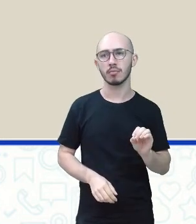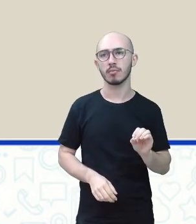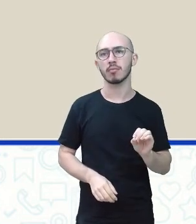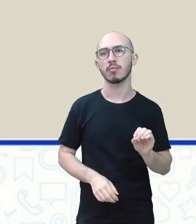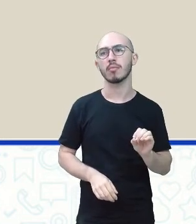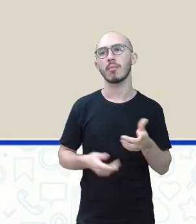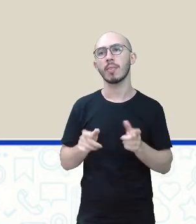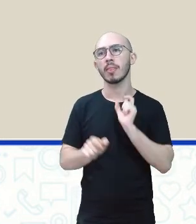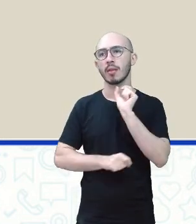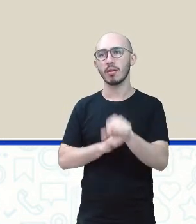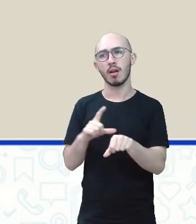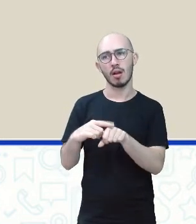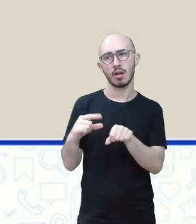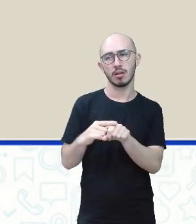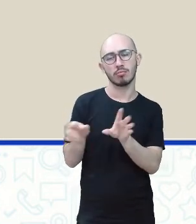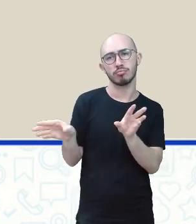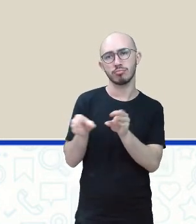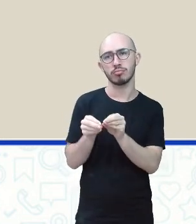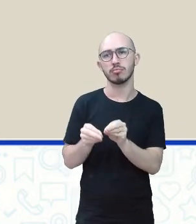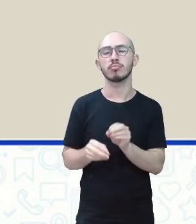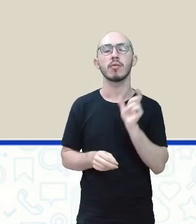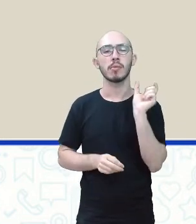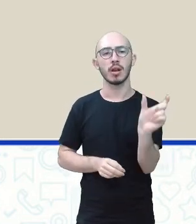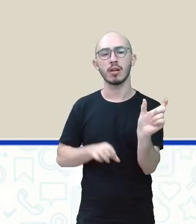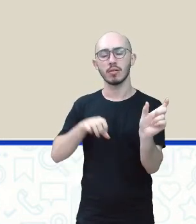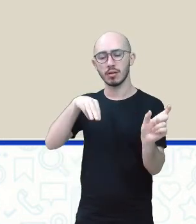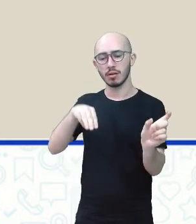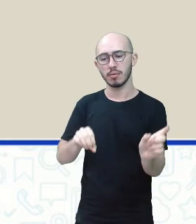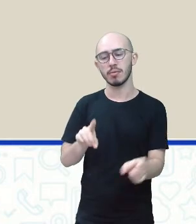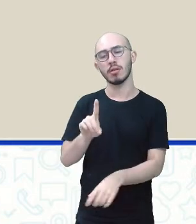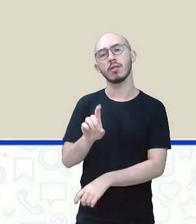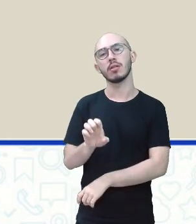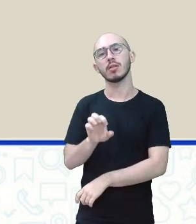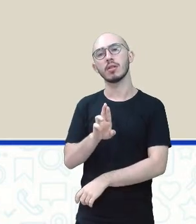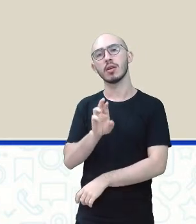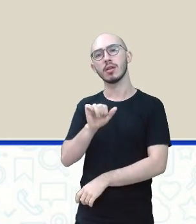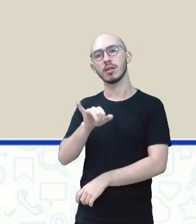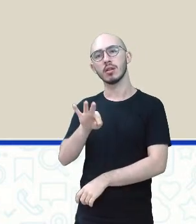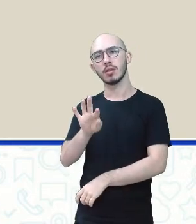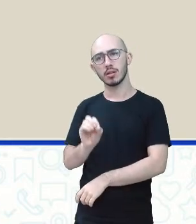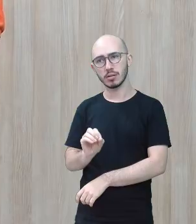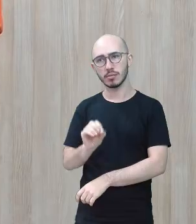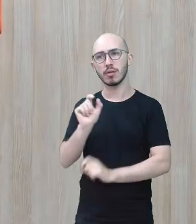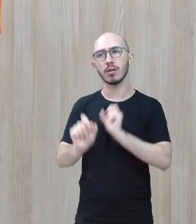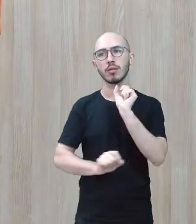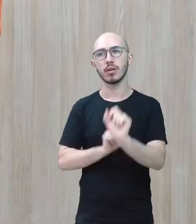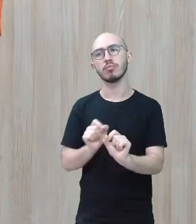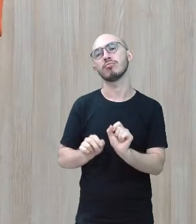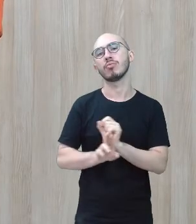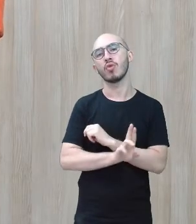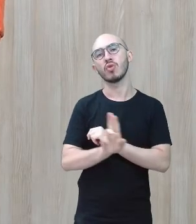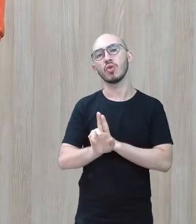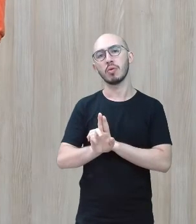E a palavra modernismo, substantivo abstrato.